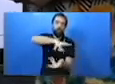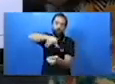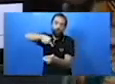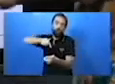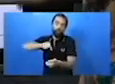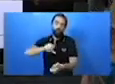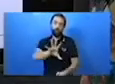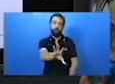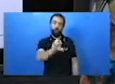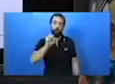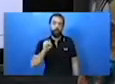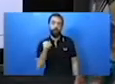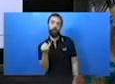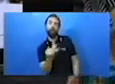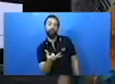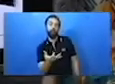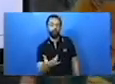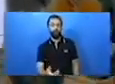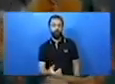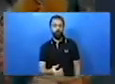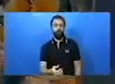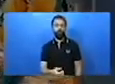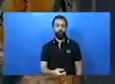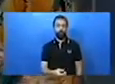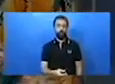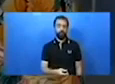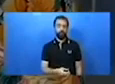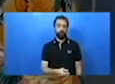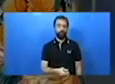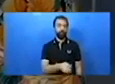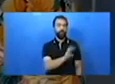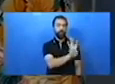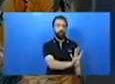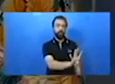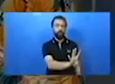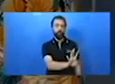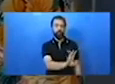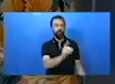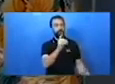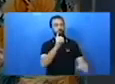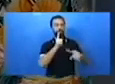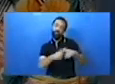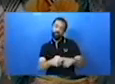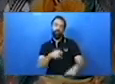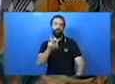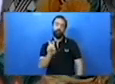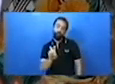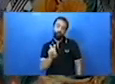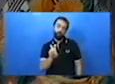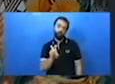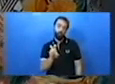palito desses 5 grupos? Se cada grupinho tem 4, eu multiplico por